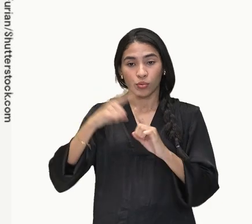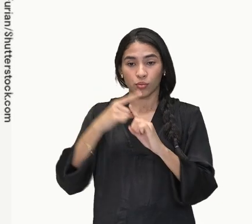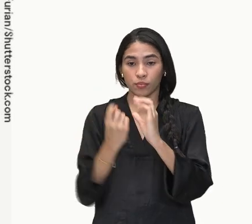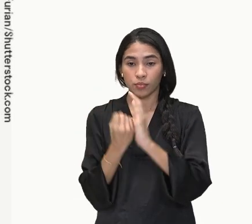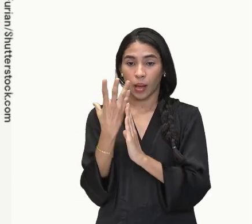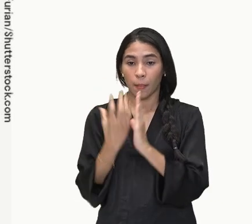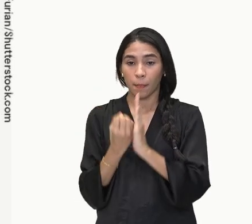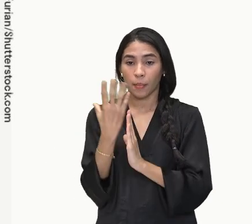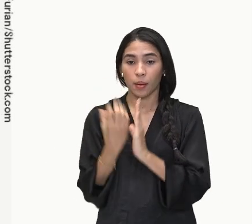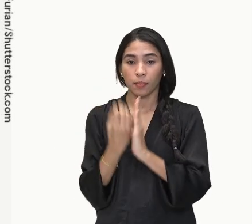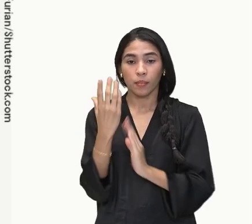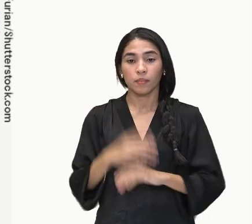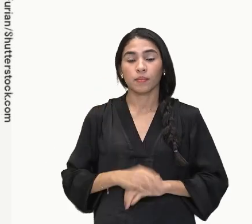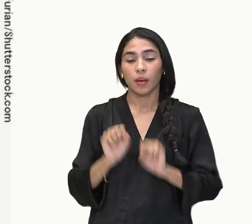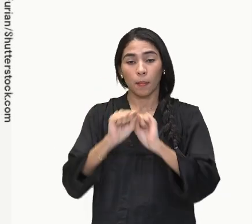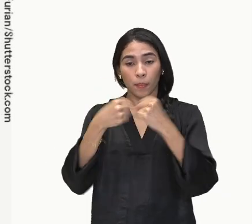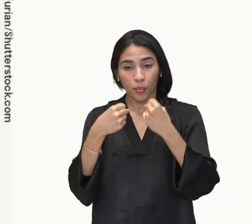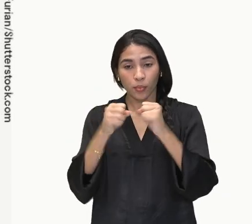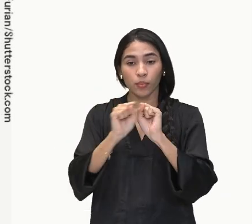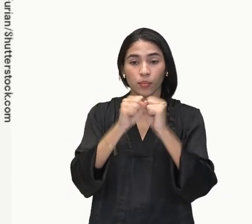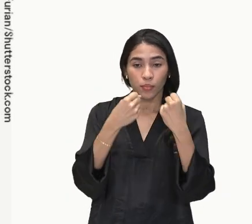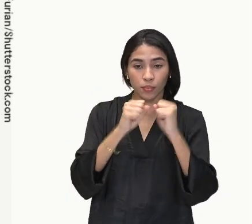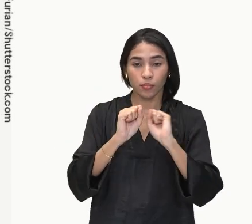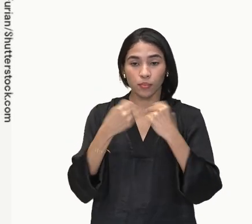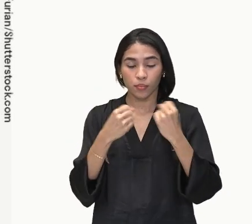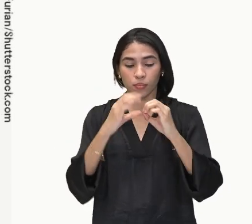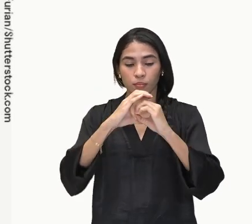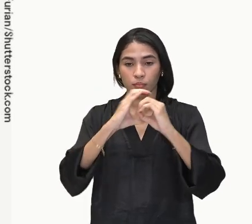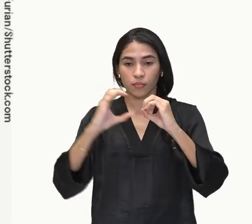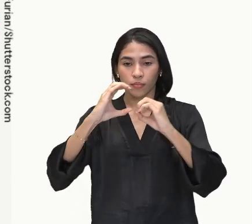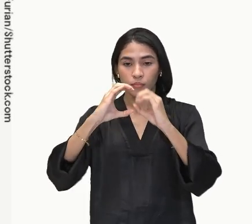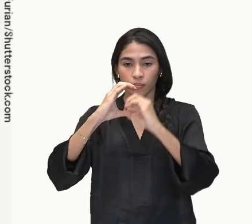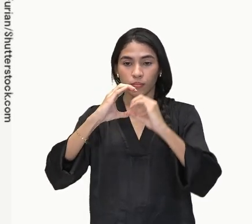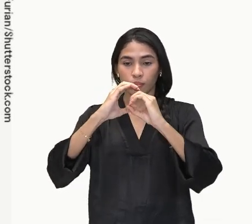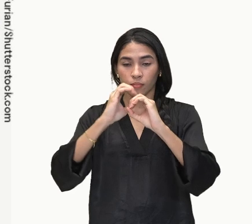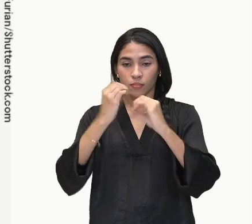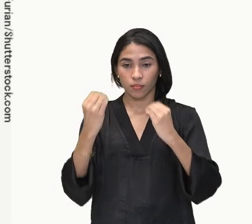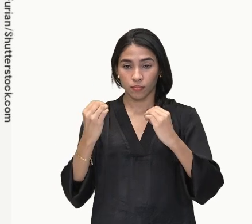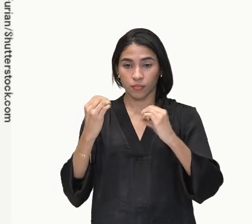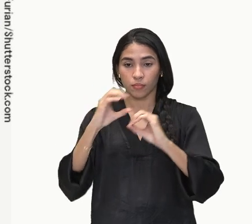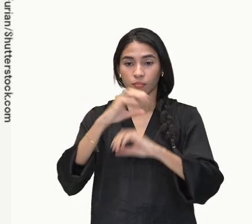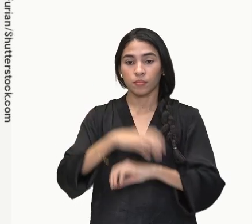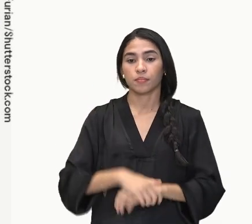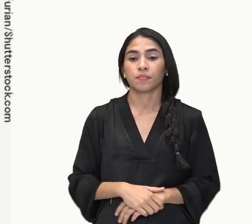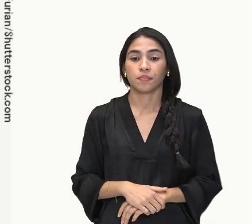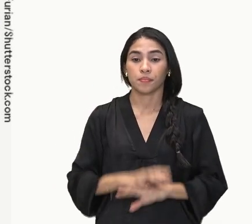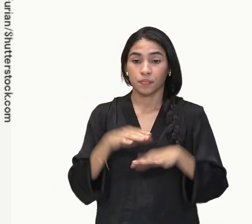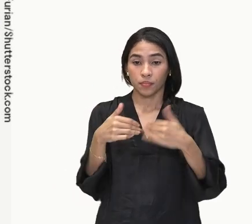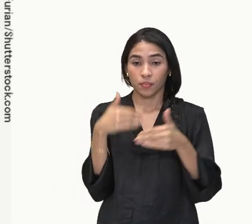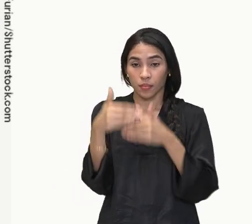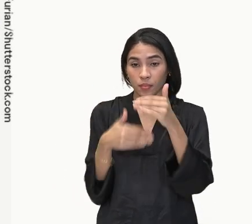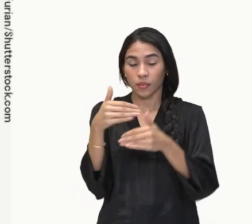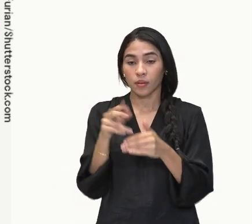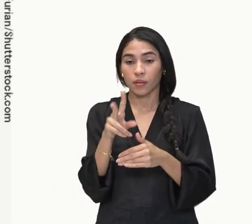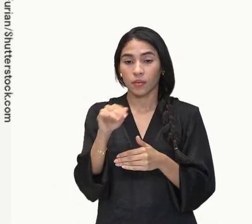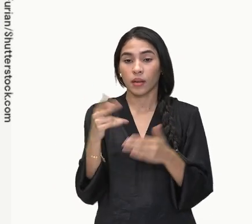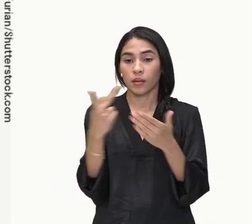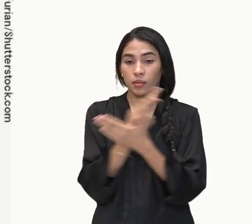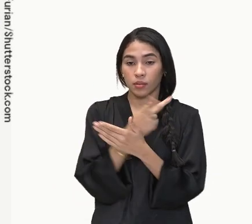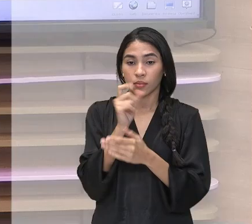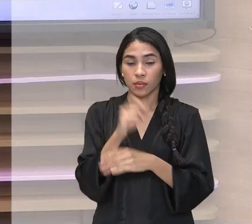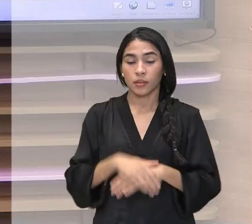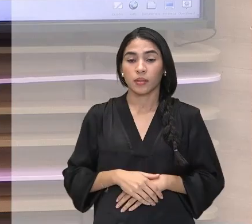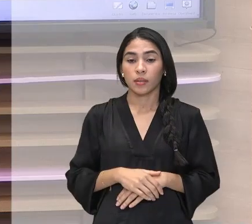gerados, e aí vão quebrando outros urânios também. Tá? Então, nesse processo ocorre ali essa formação